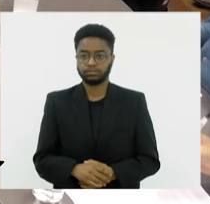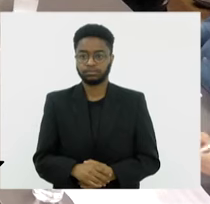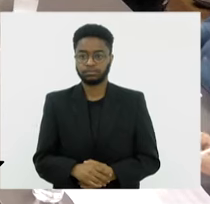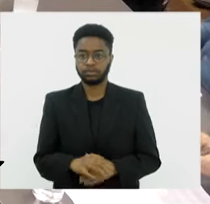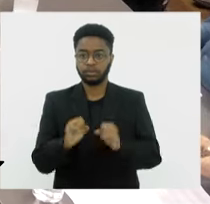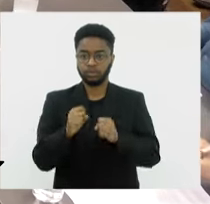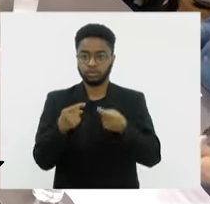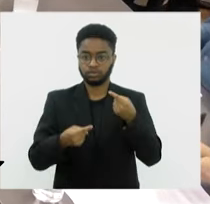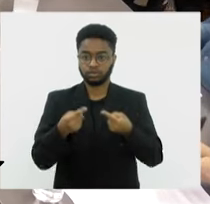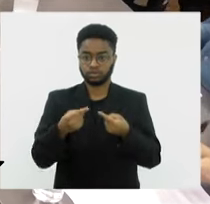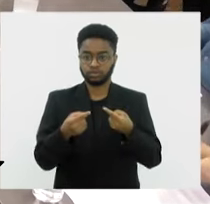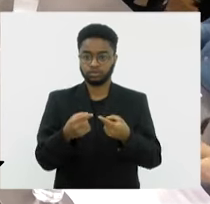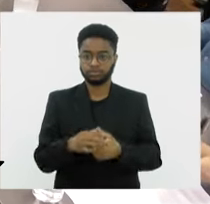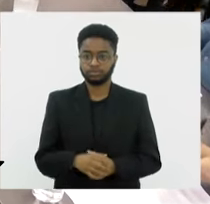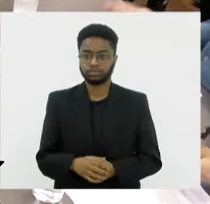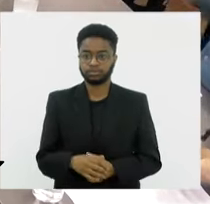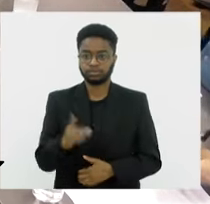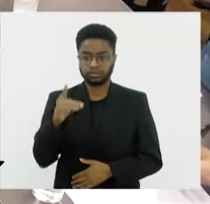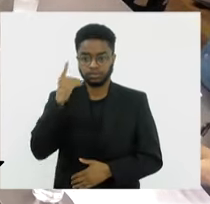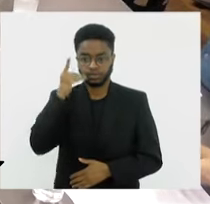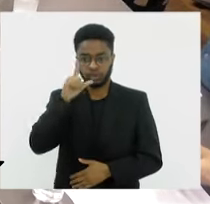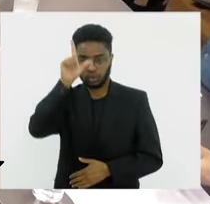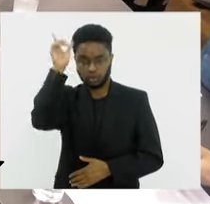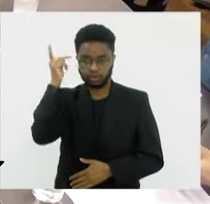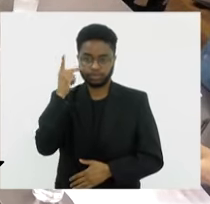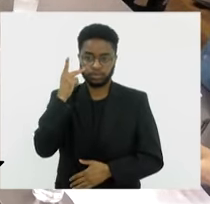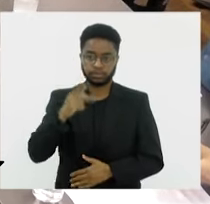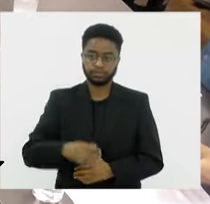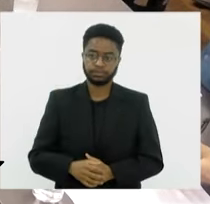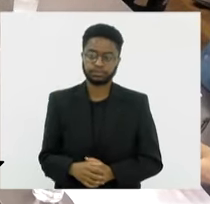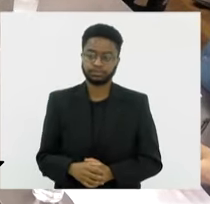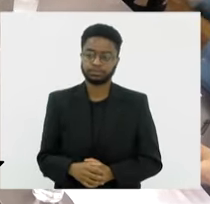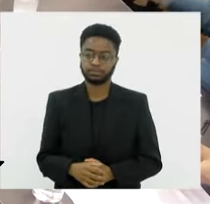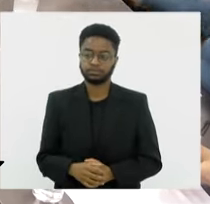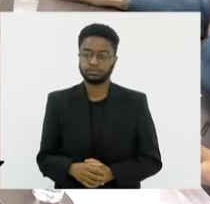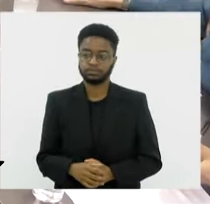Em discussão. Presidente. Deputado Luiz Paulo.